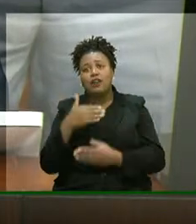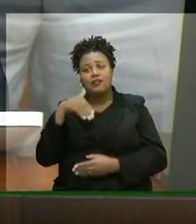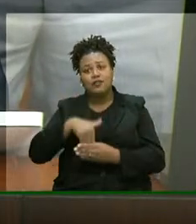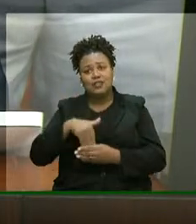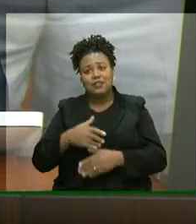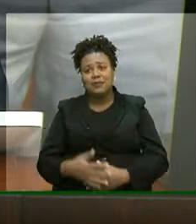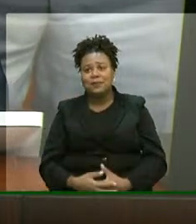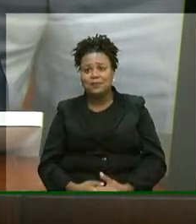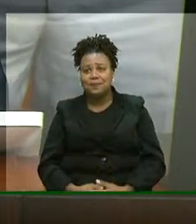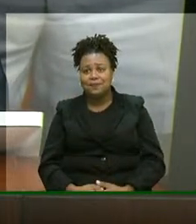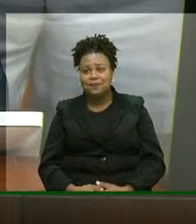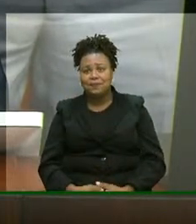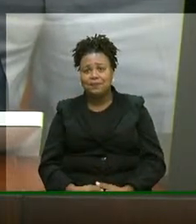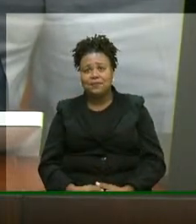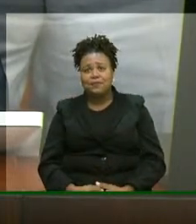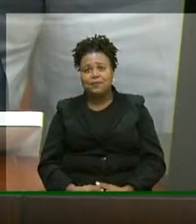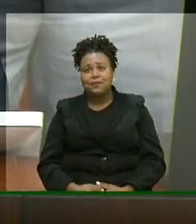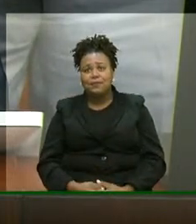sessão.